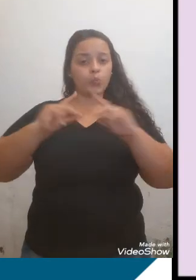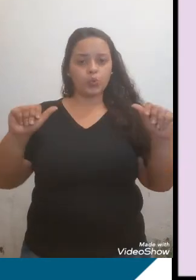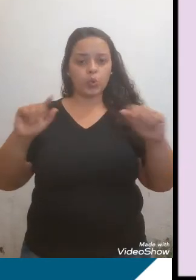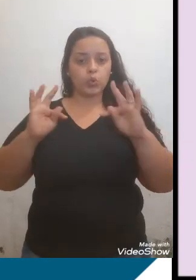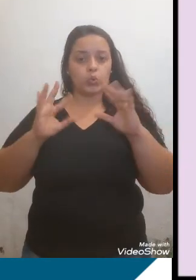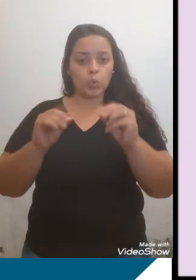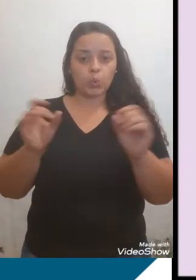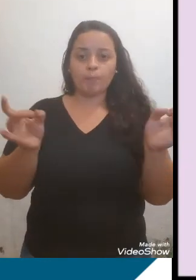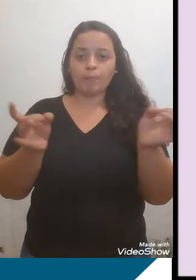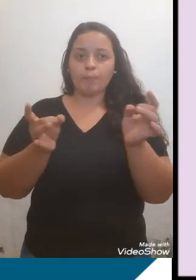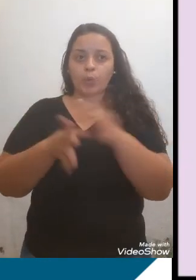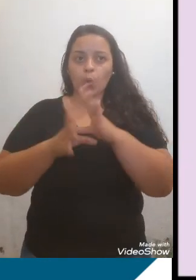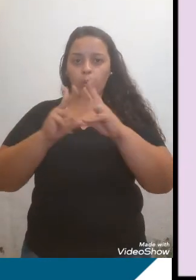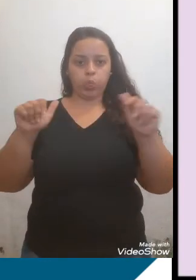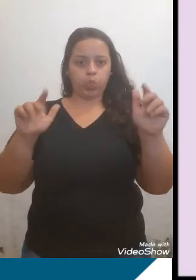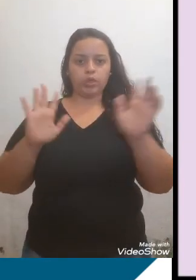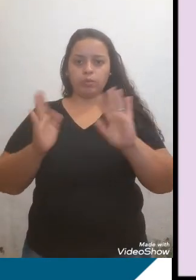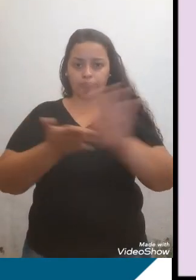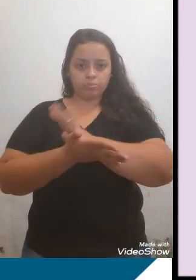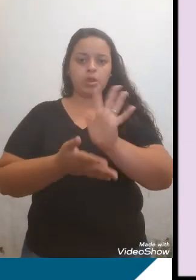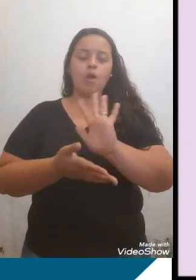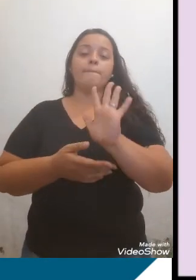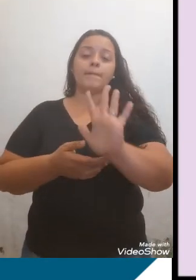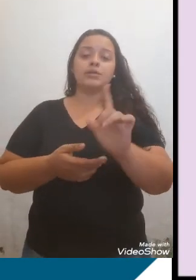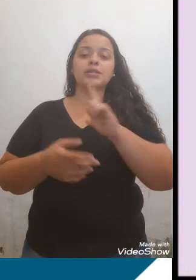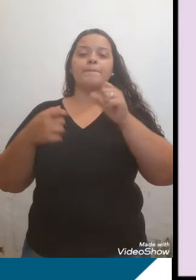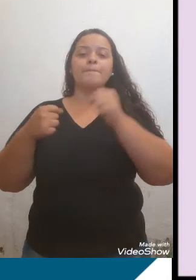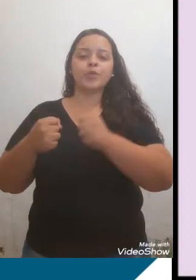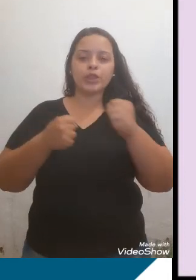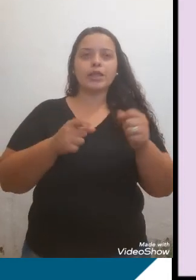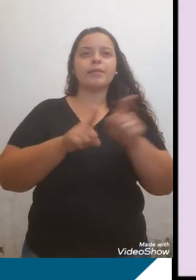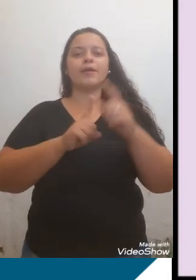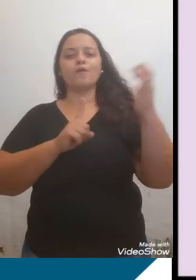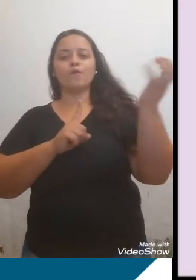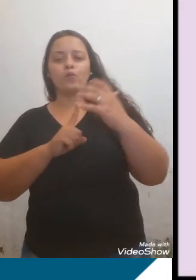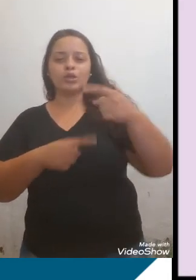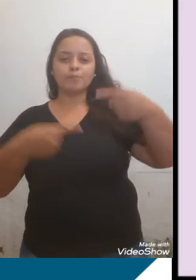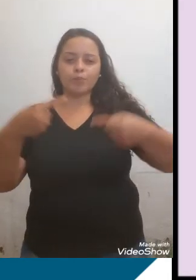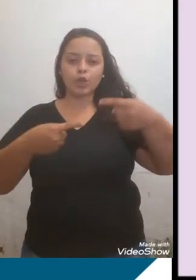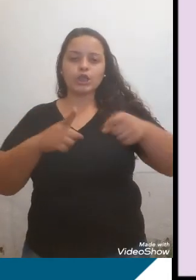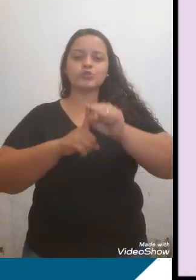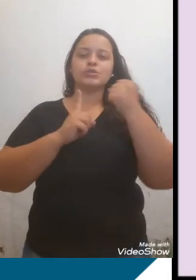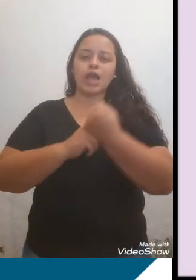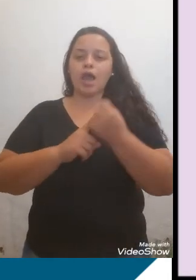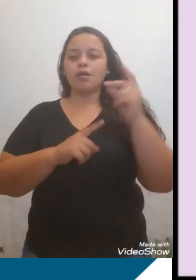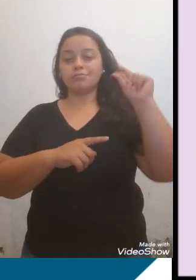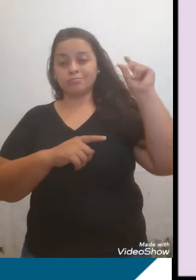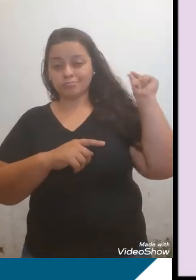da sociedade, mas aquele poder, aquela influência política e social que eles